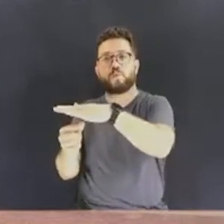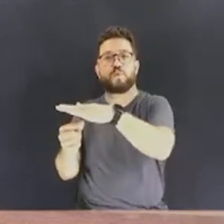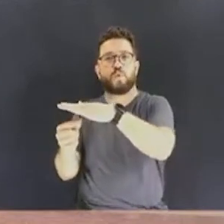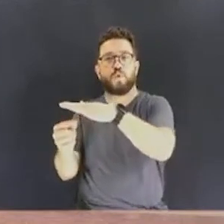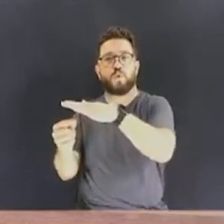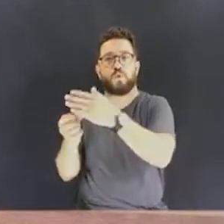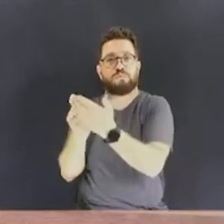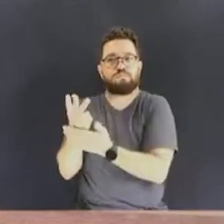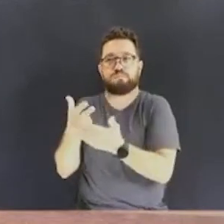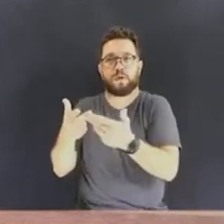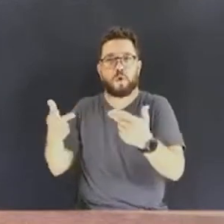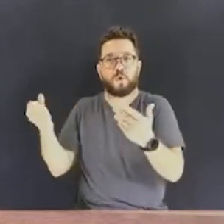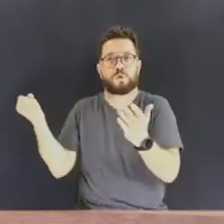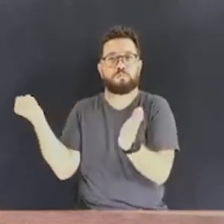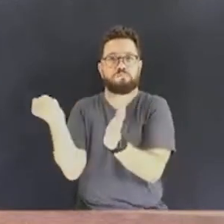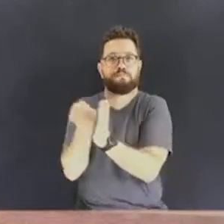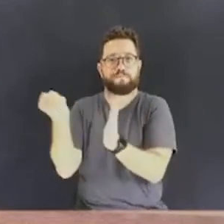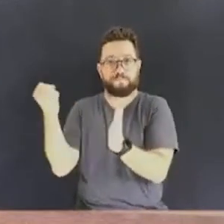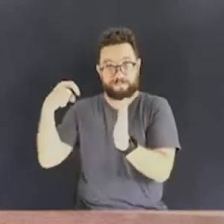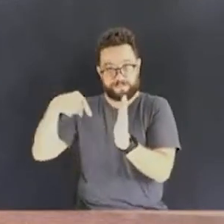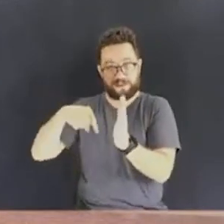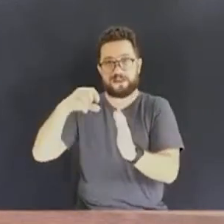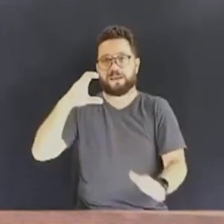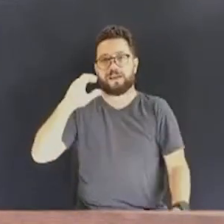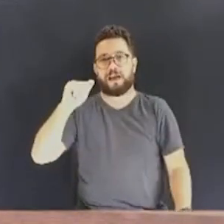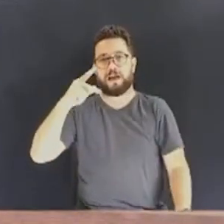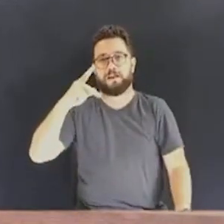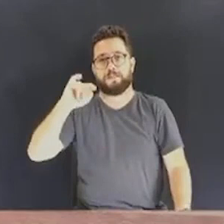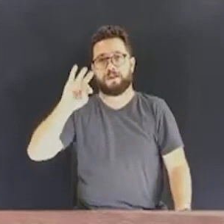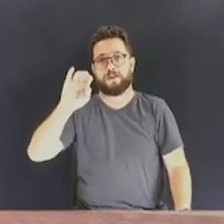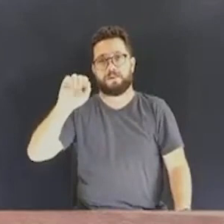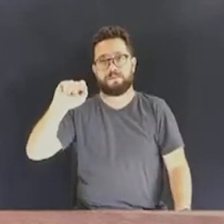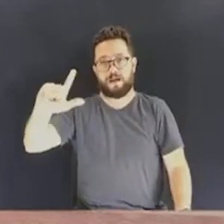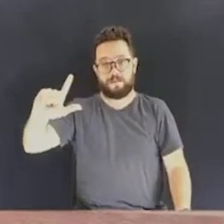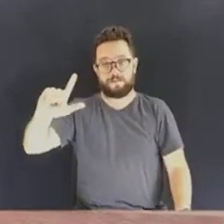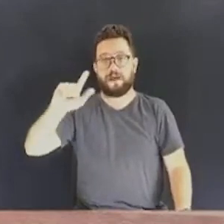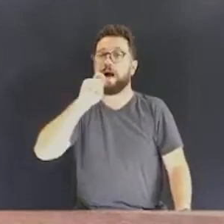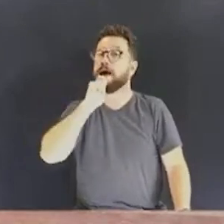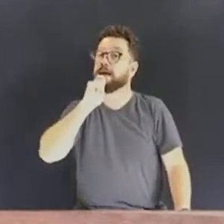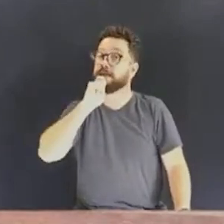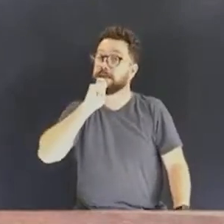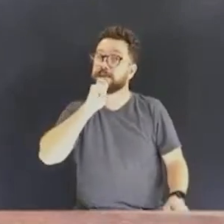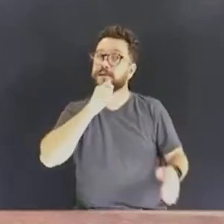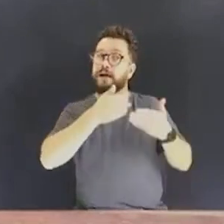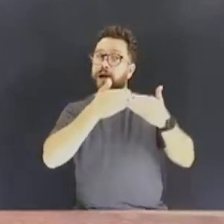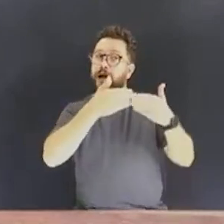sendo licitadas. Elas ainda não estão acontecendo, porque elas estão em fase final de licitação e homologação.